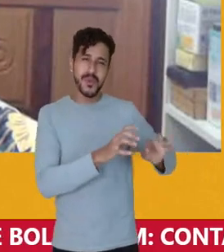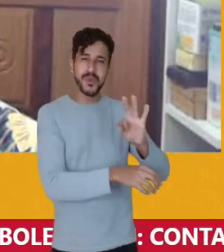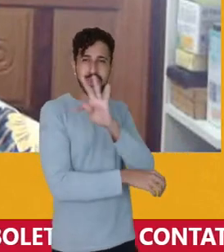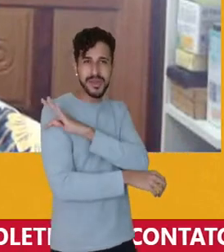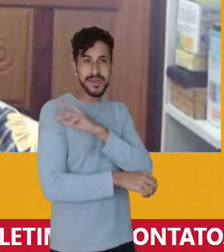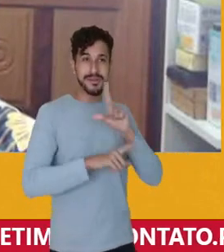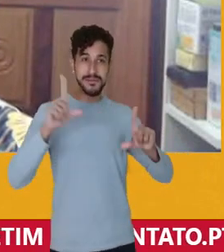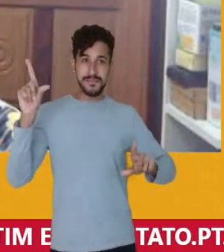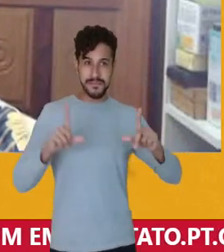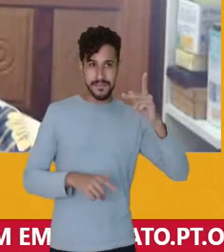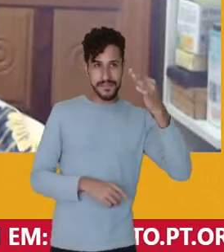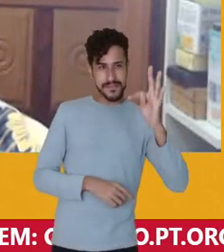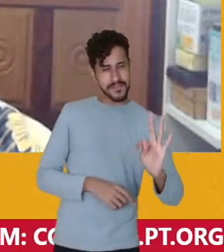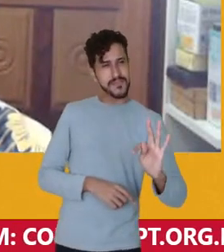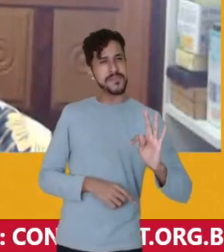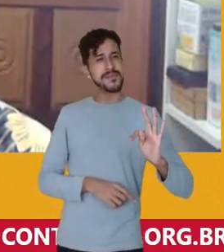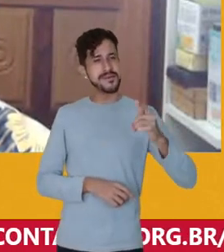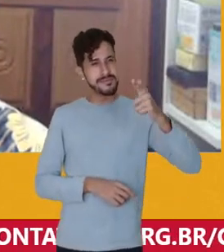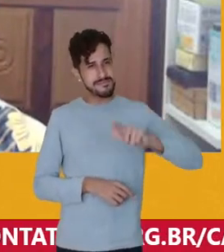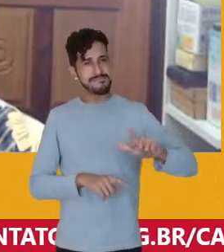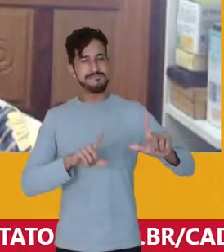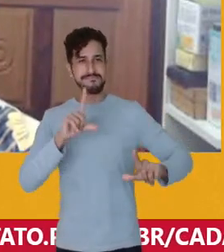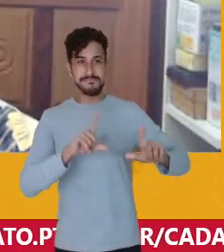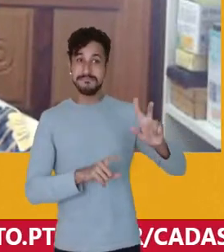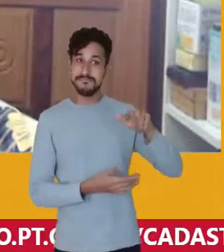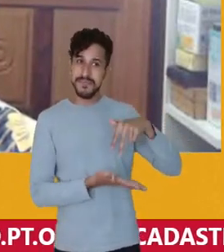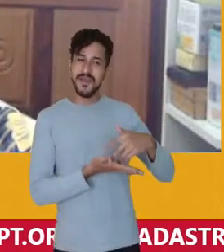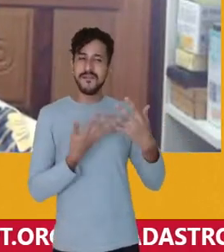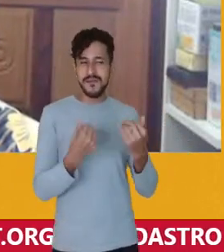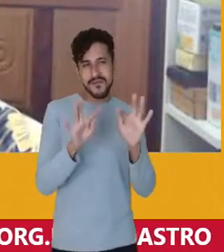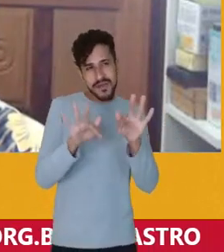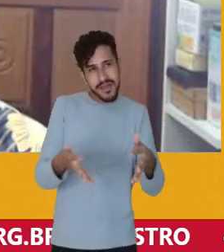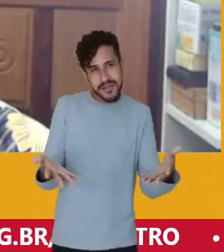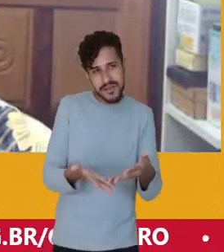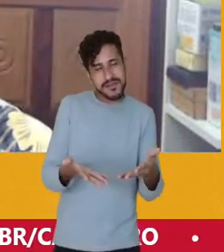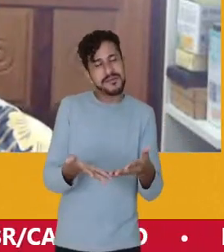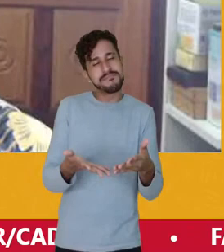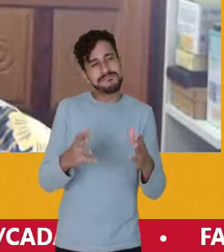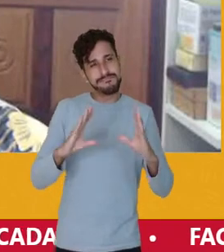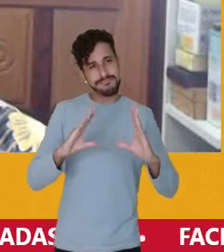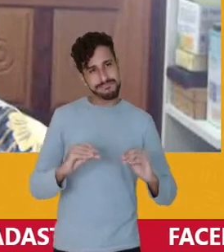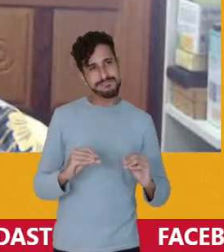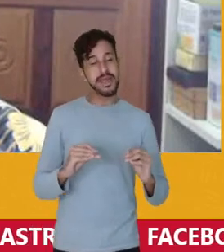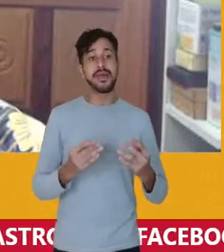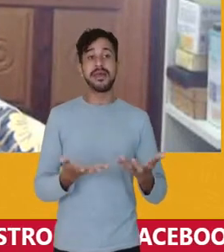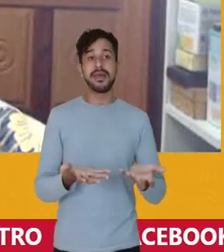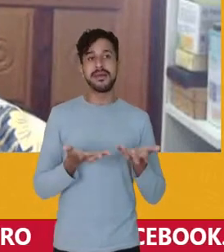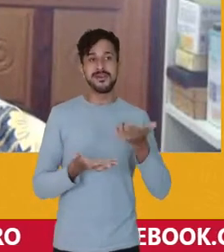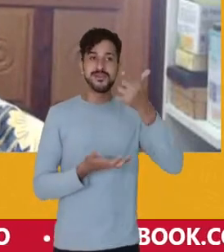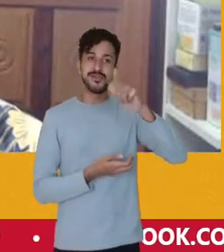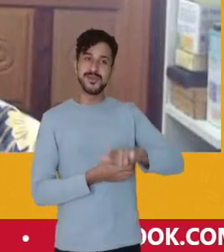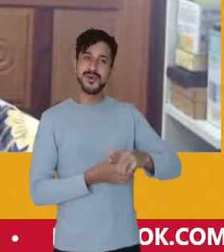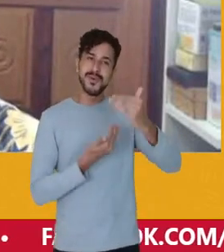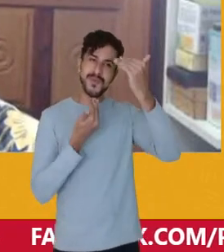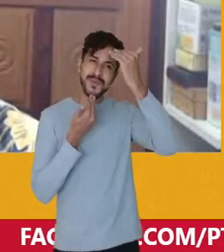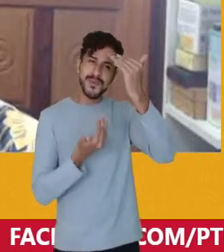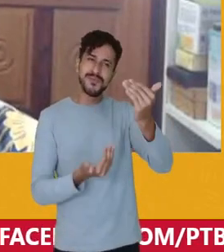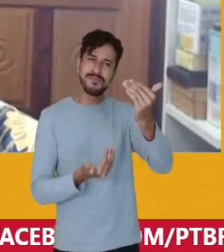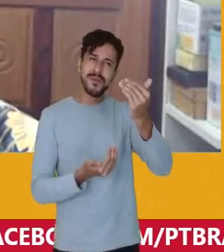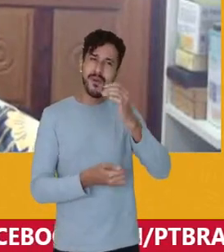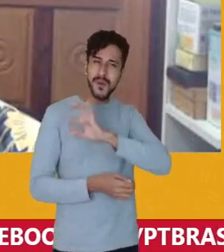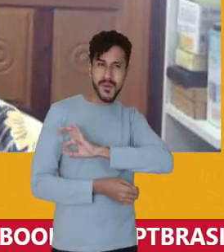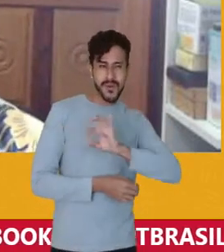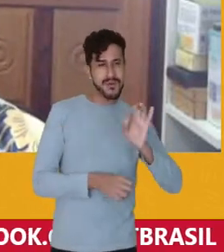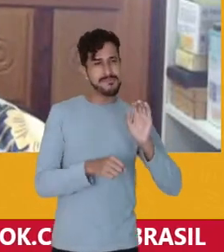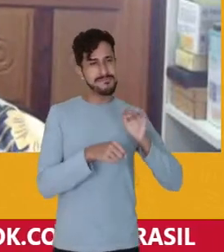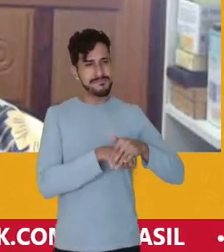da TVPT por mais esse programa aqui. Então, nós vamos terminando por aqui, e eu quero, mais uma vez, agradecer, desejar uma